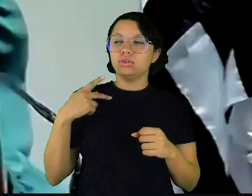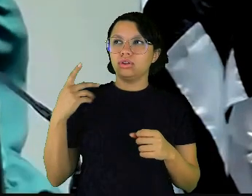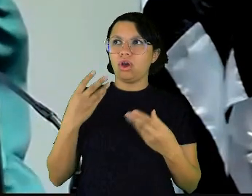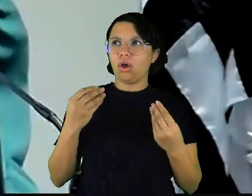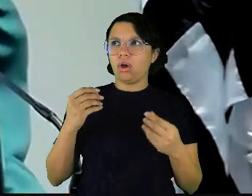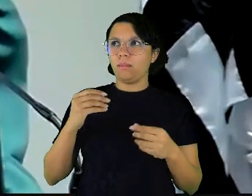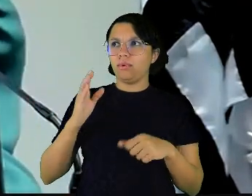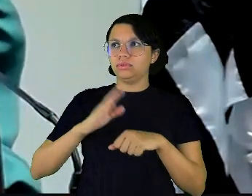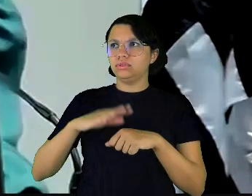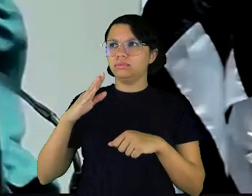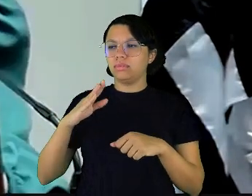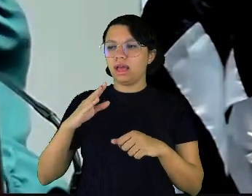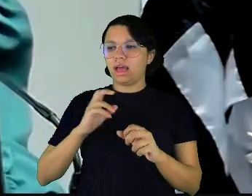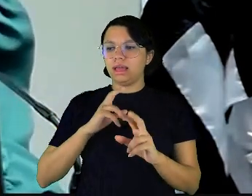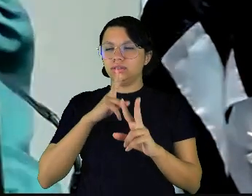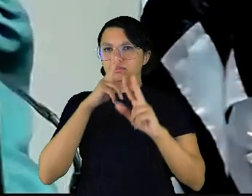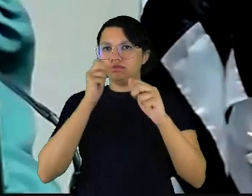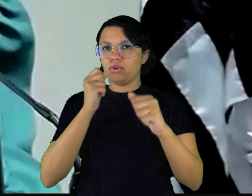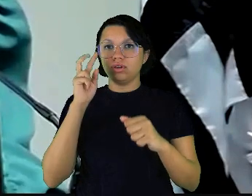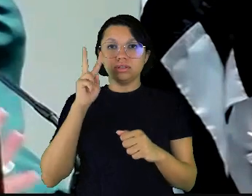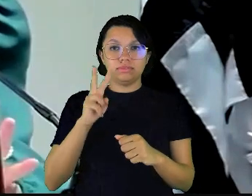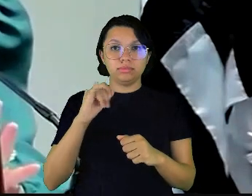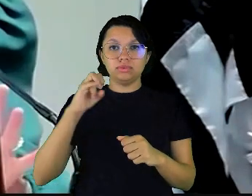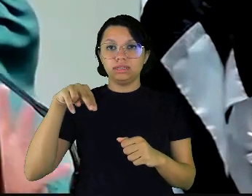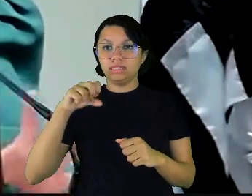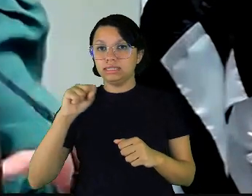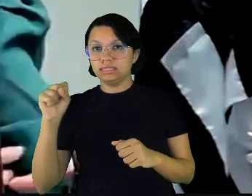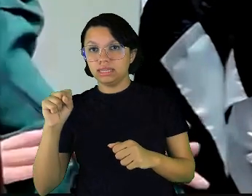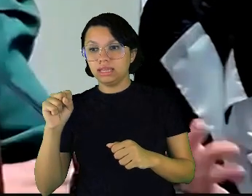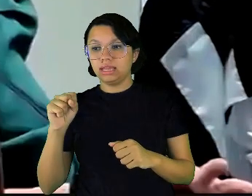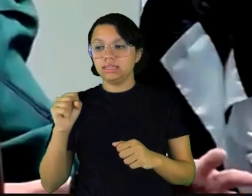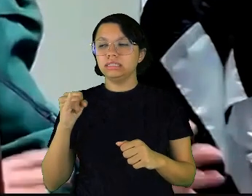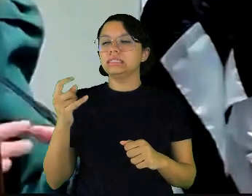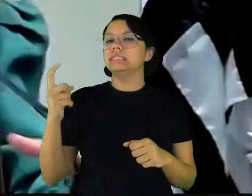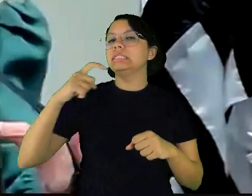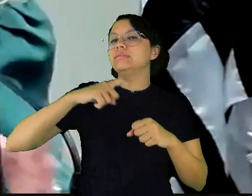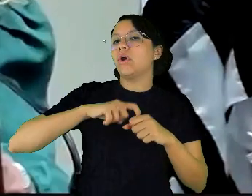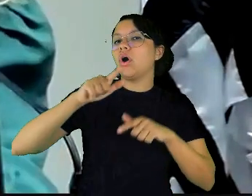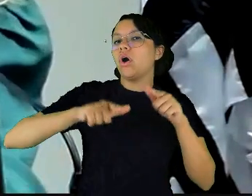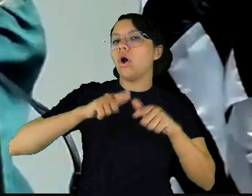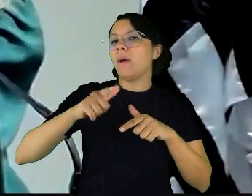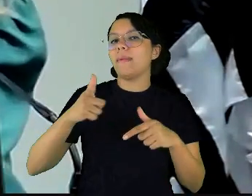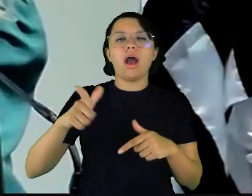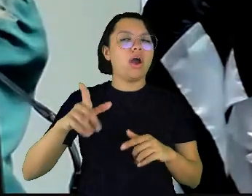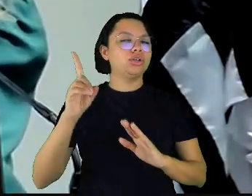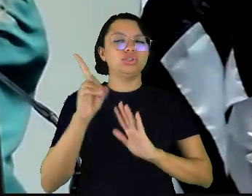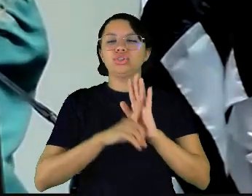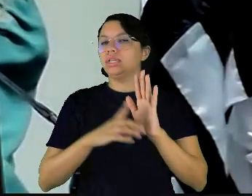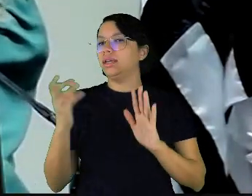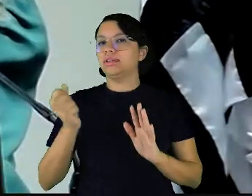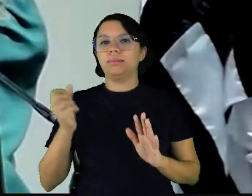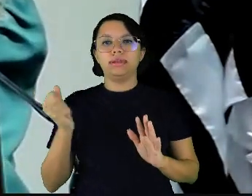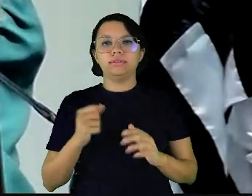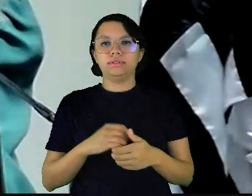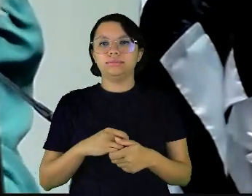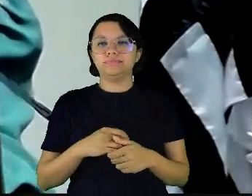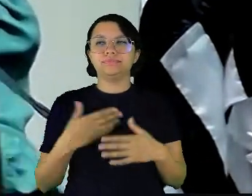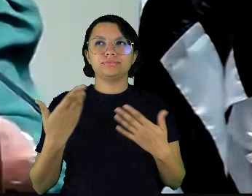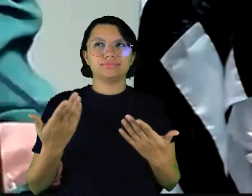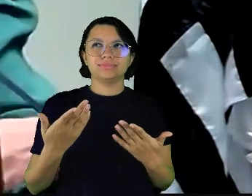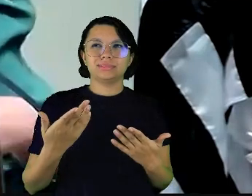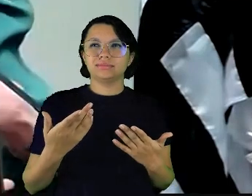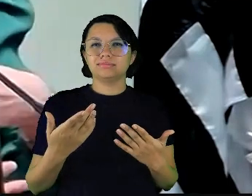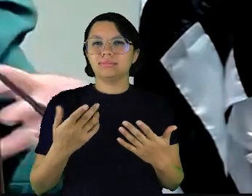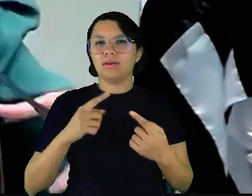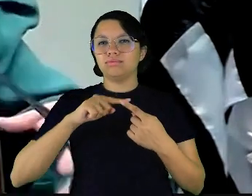mais vigor, nós vemos o INSS dizendo: não, se voltou ao trabalho, não tem direito ao benefício. Então, é um